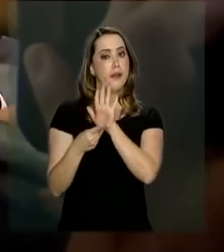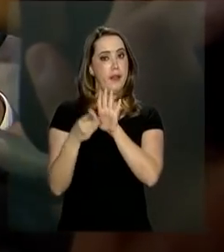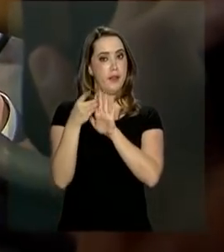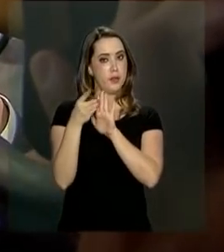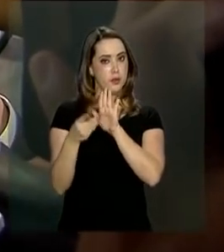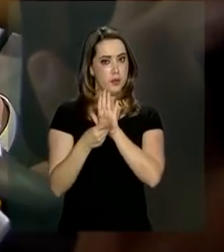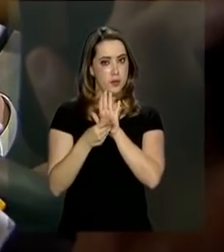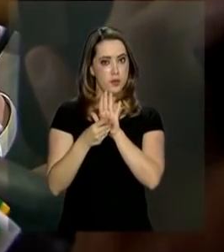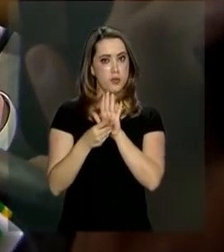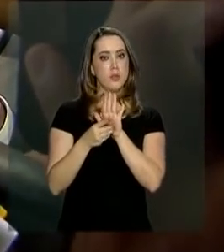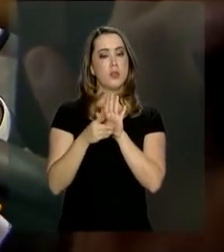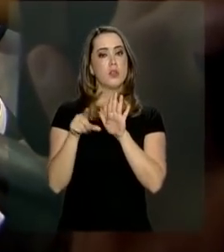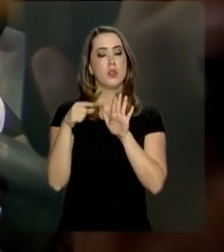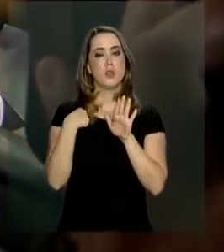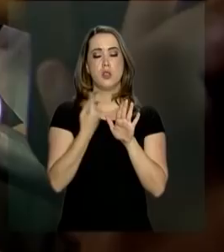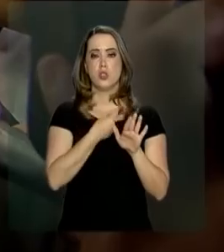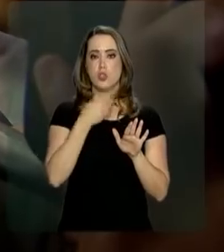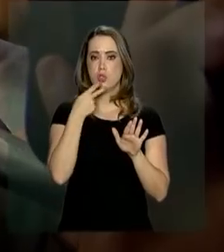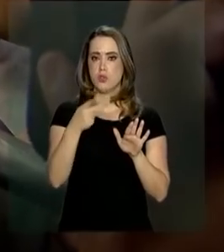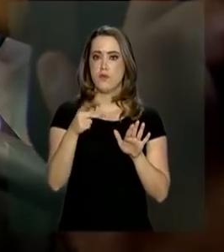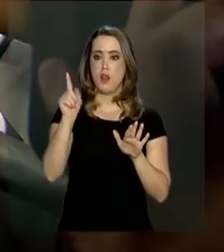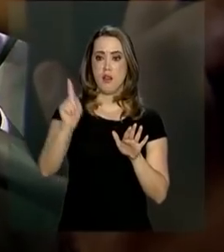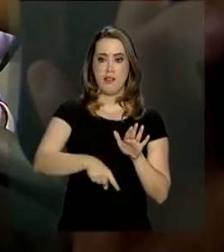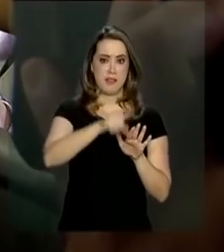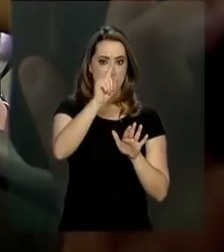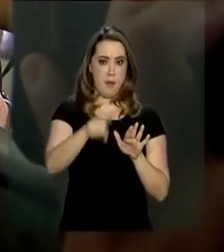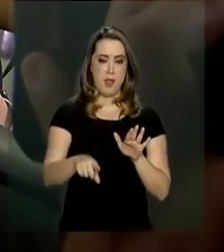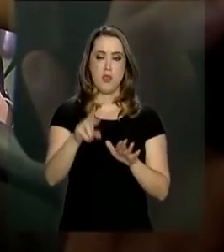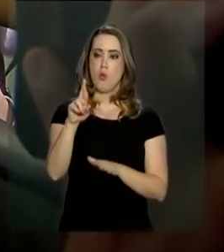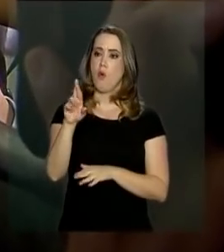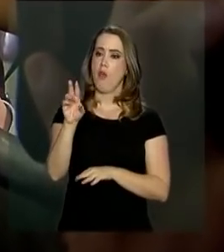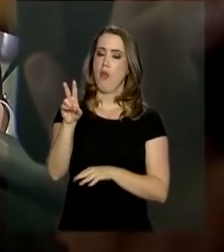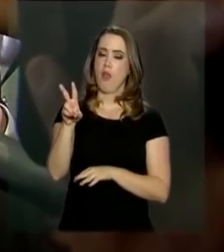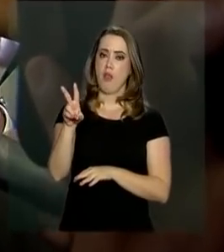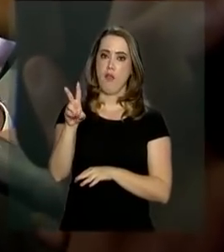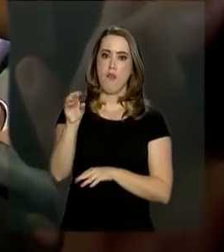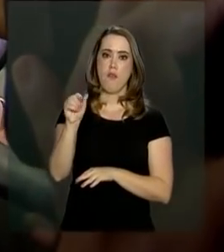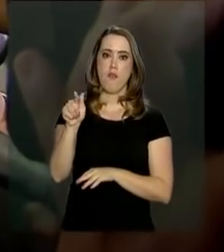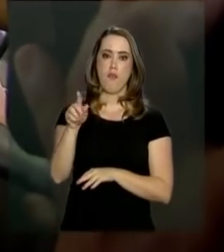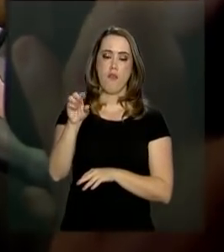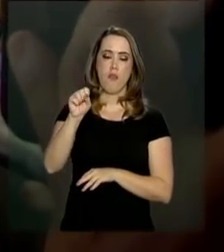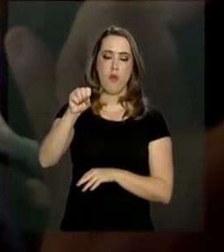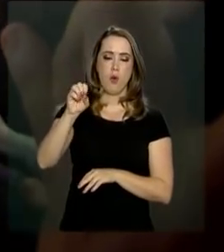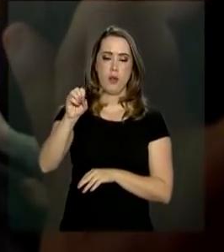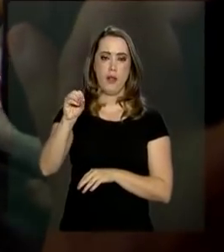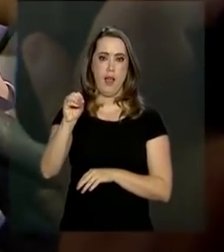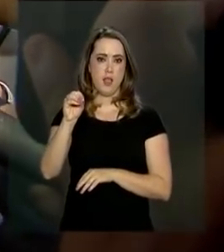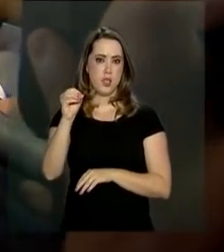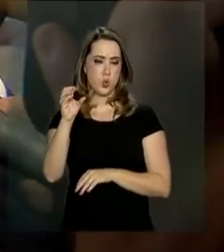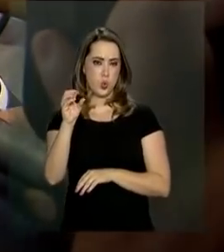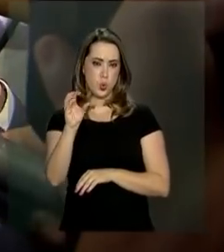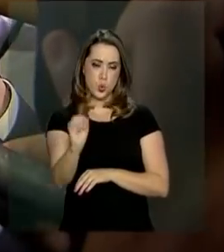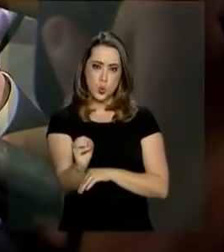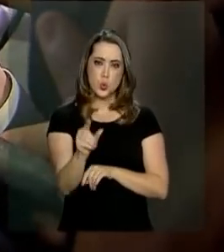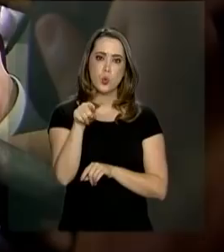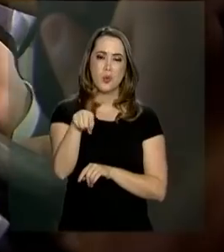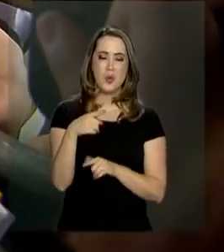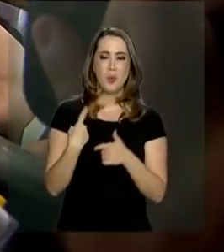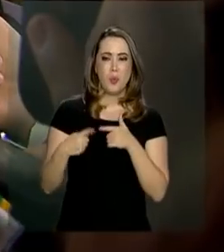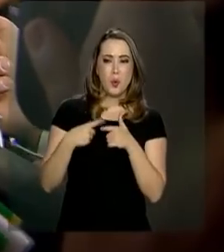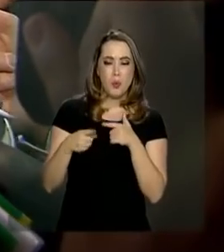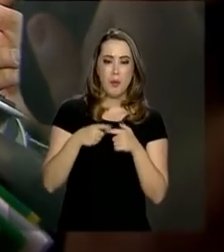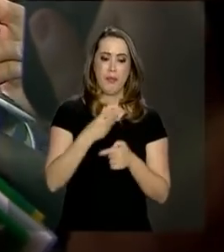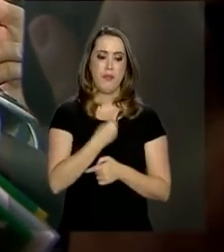gente chama de revogaço, que é a revogação de legislações que atrapalham a vida das pessoas. Então, isso também,